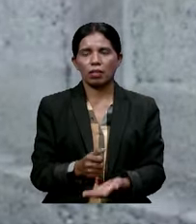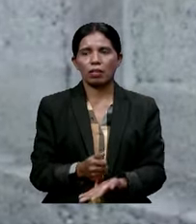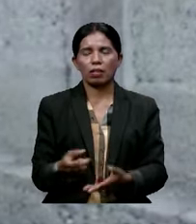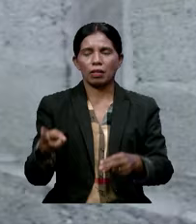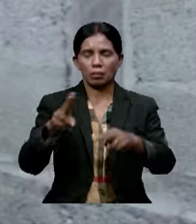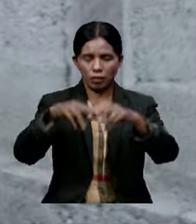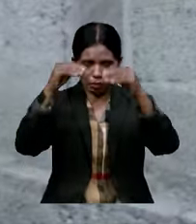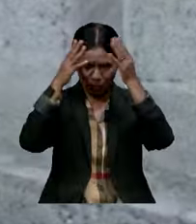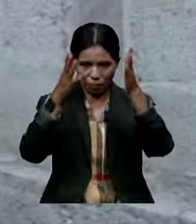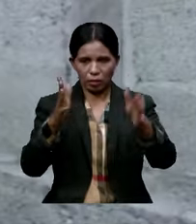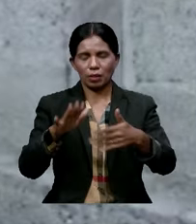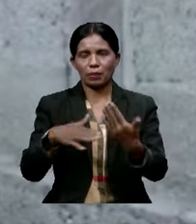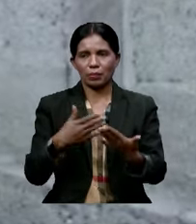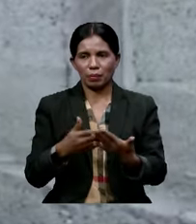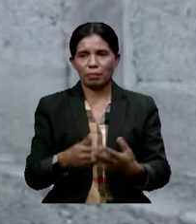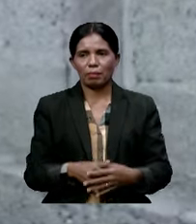tampo sora sia.